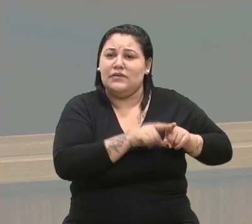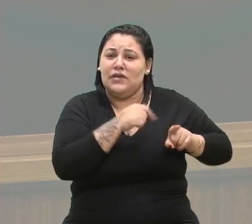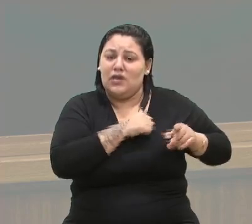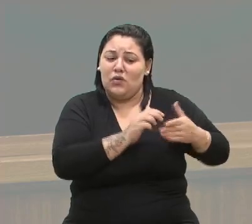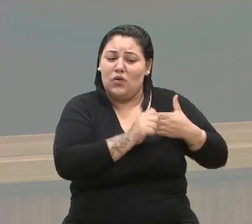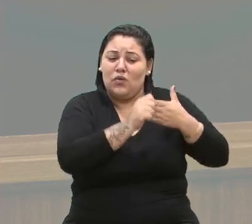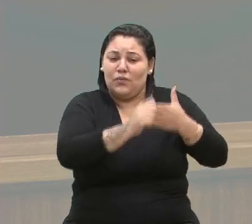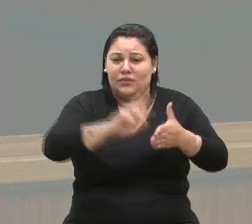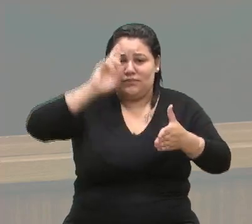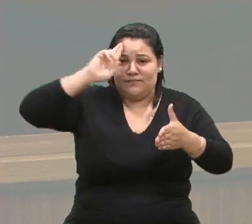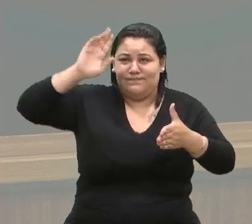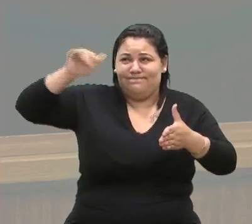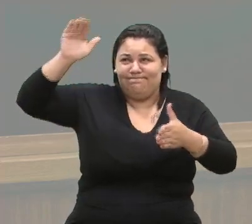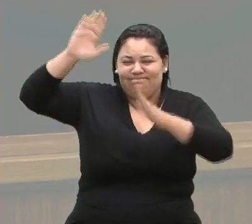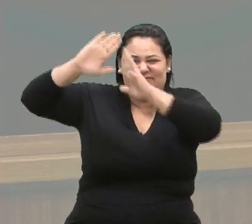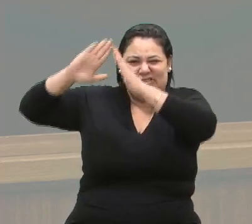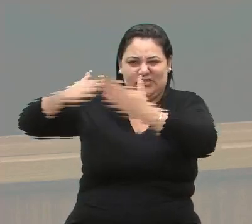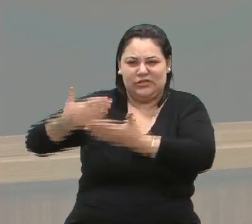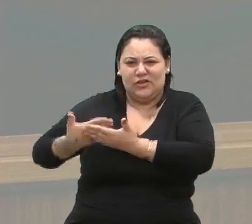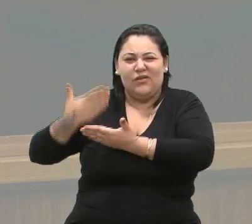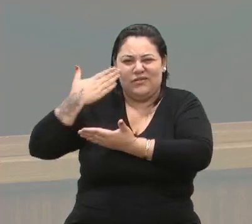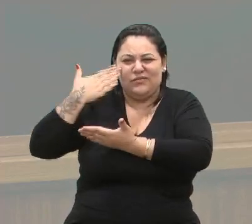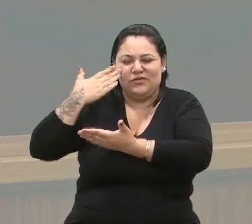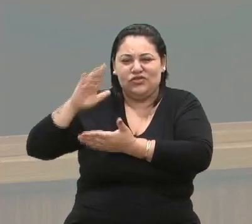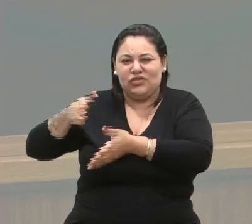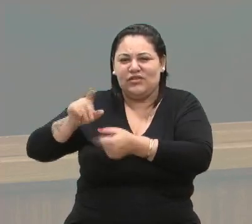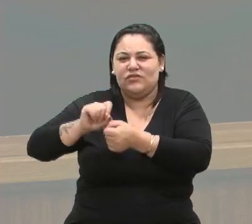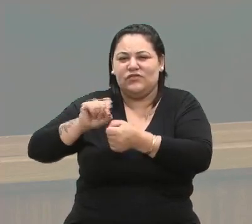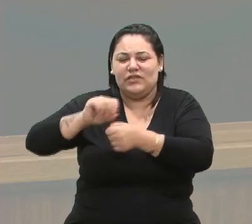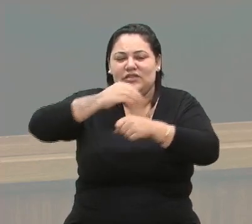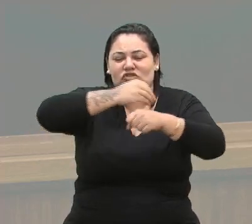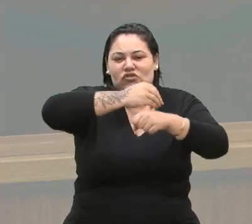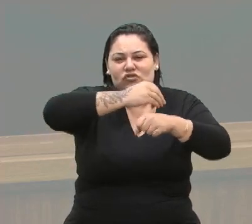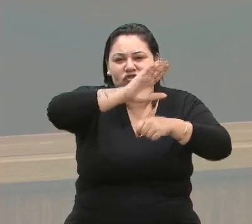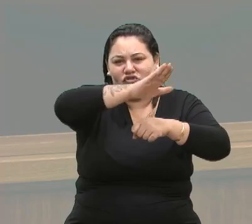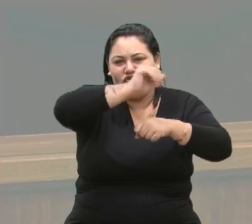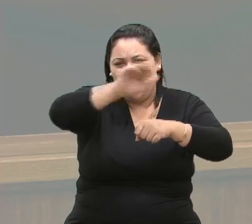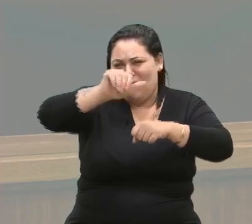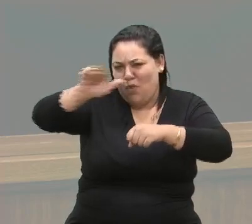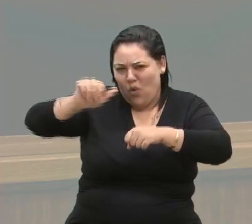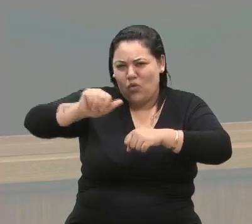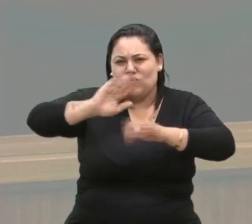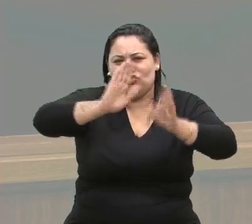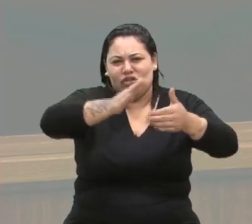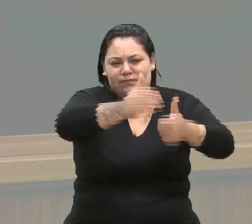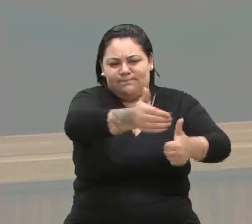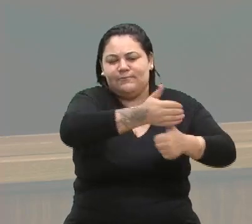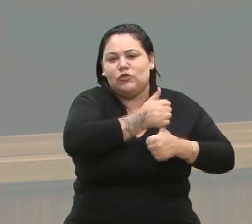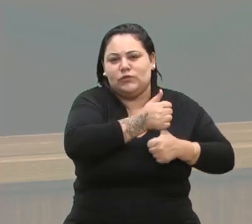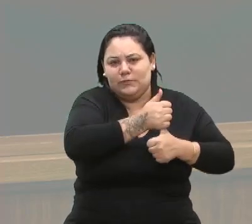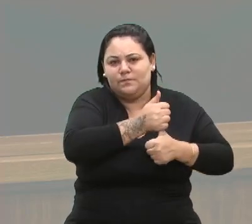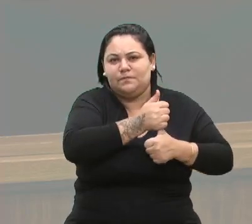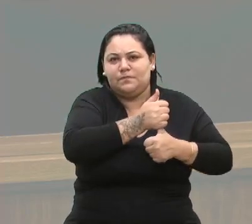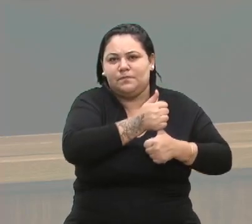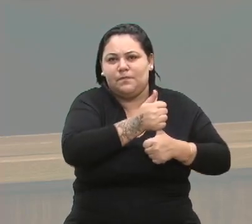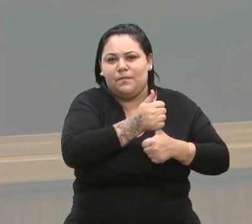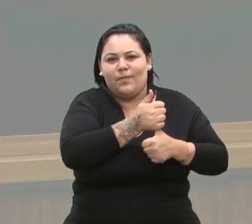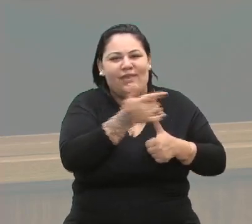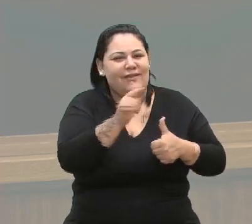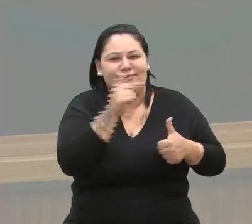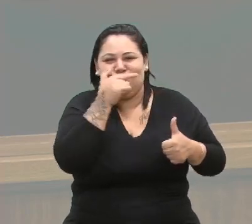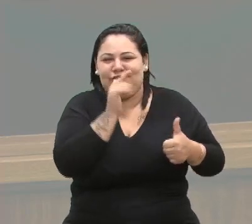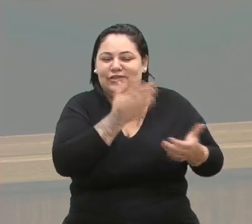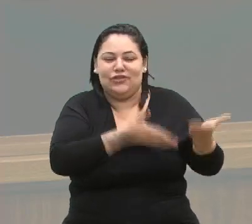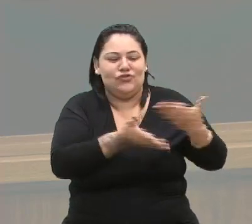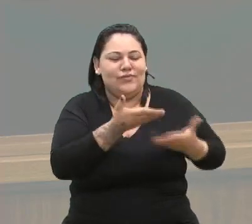acompanhando a direção das escolas, já fizemos vários chamamentos aos conselheiros tutelares, nem sempre